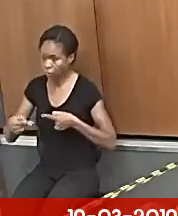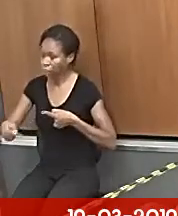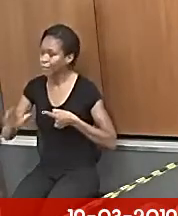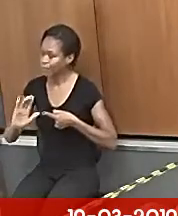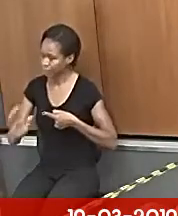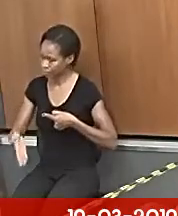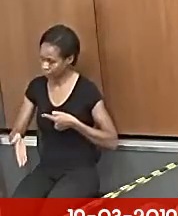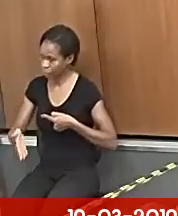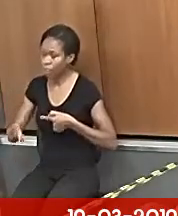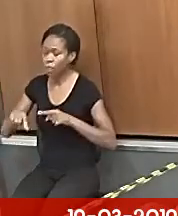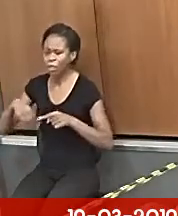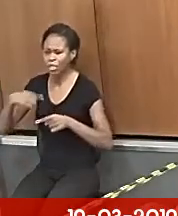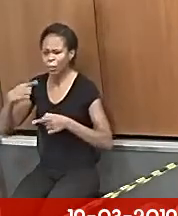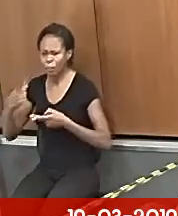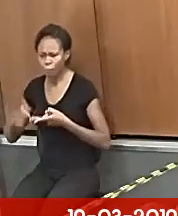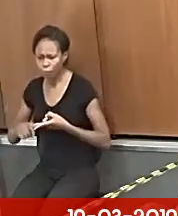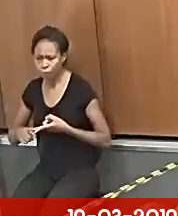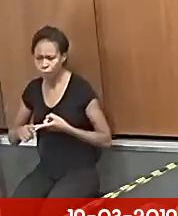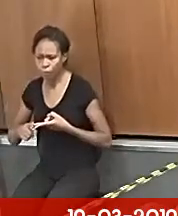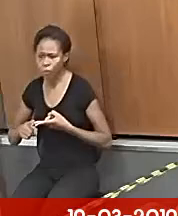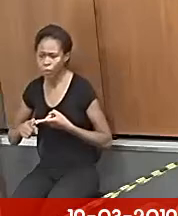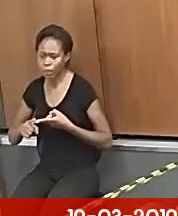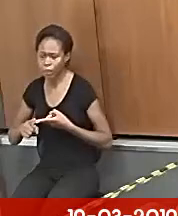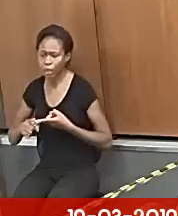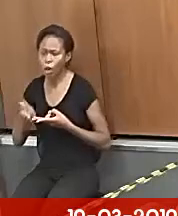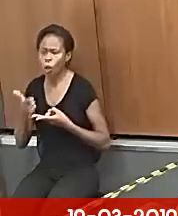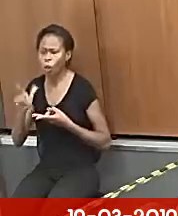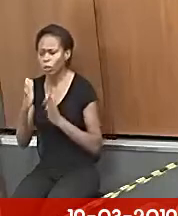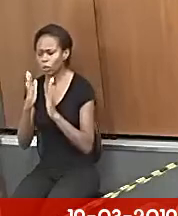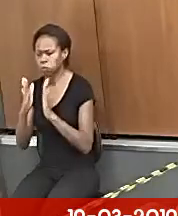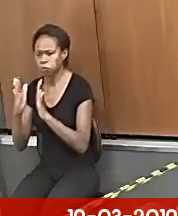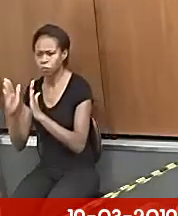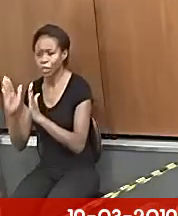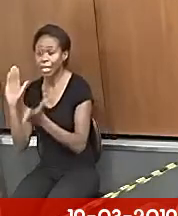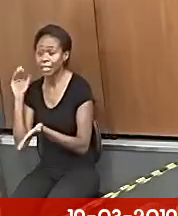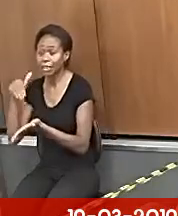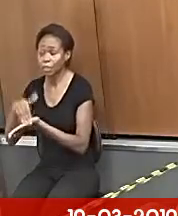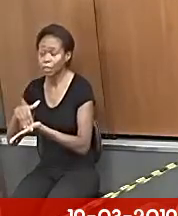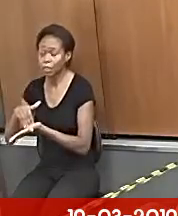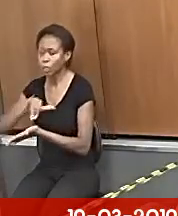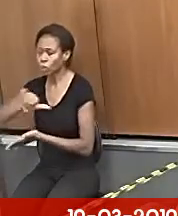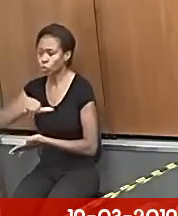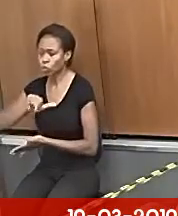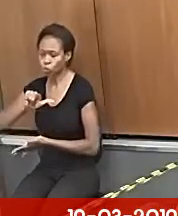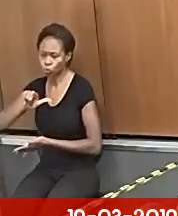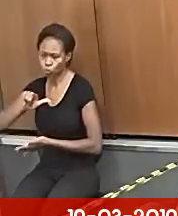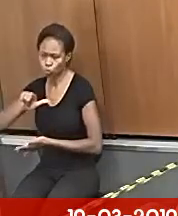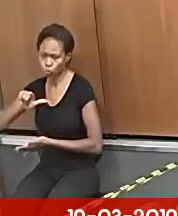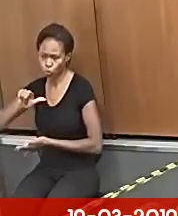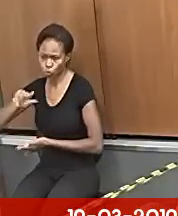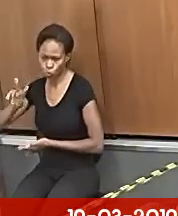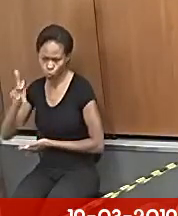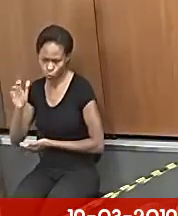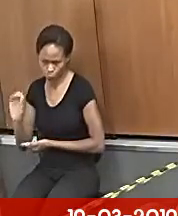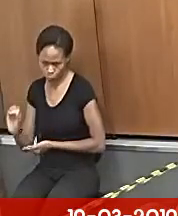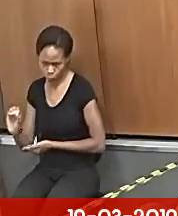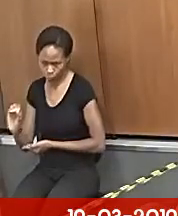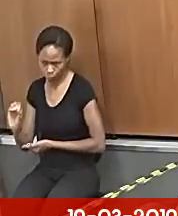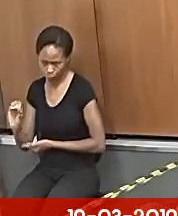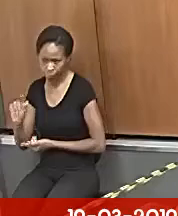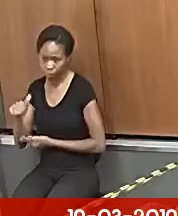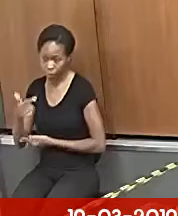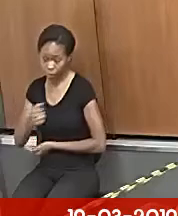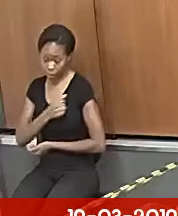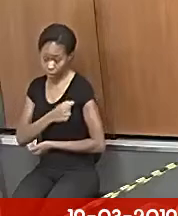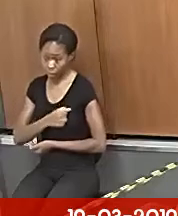depois aquelas que fecham até final de julho no mais tardar aguns quando o retorno do